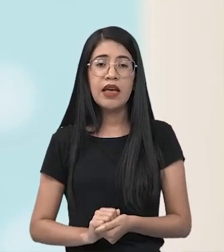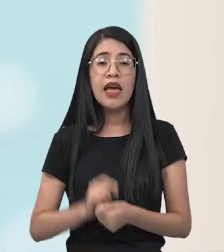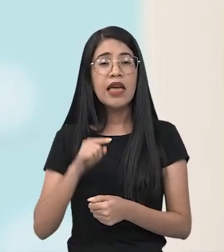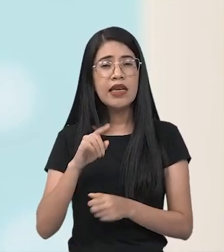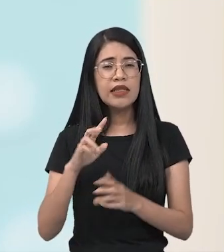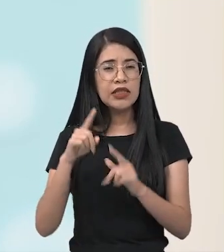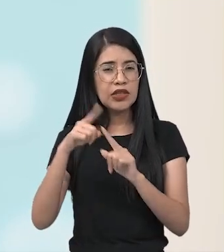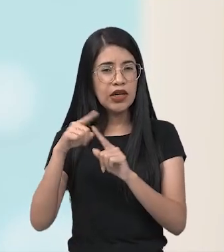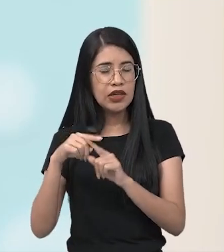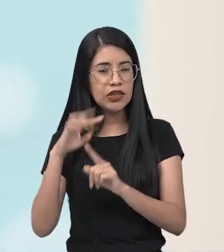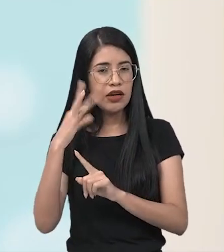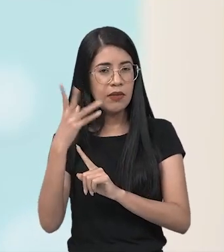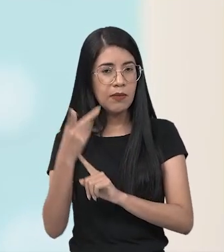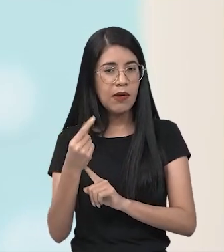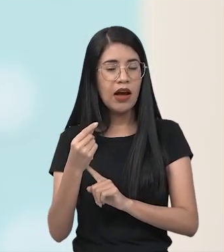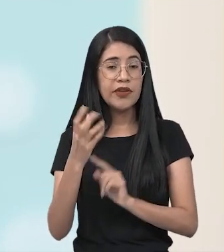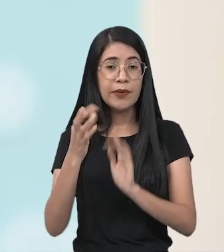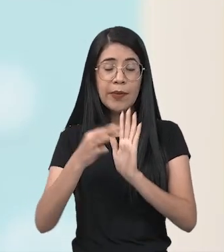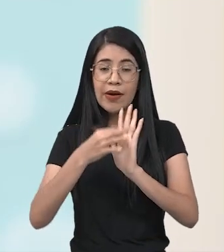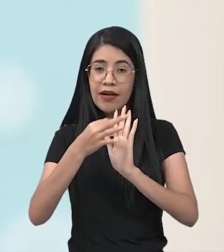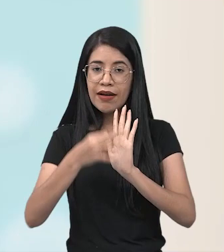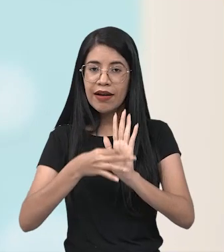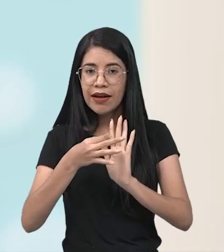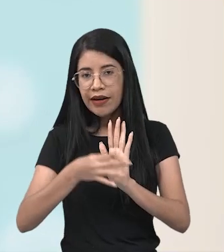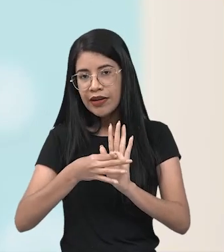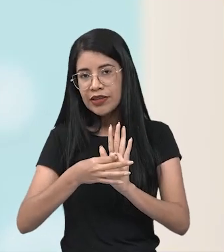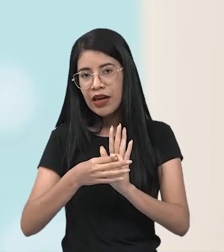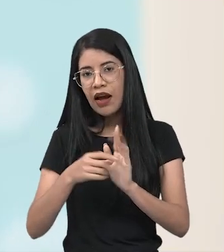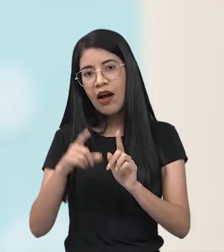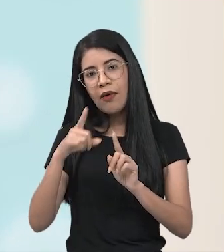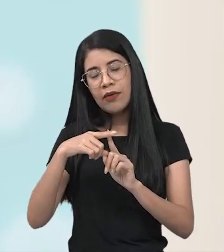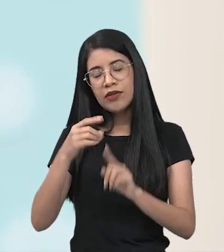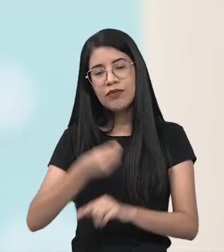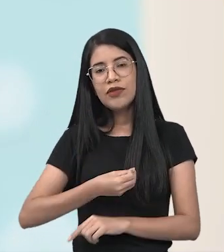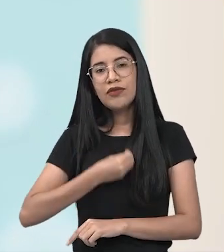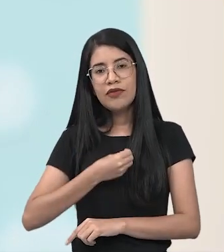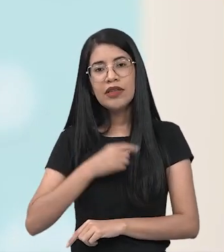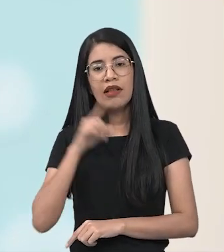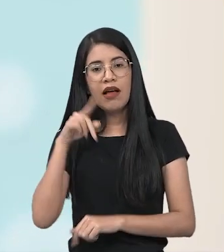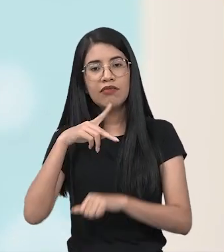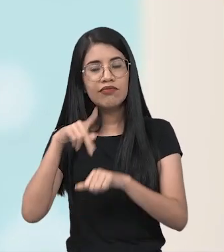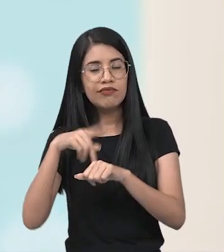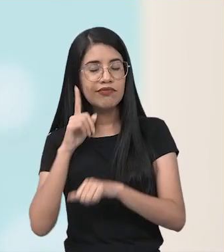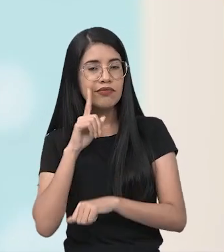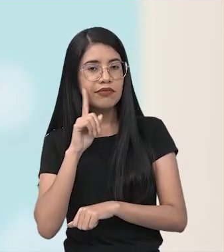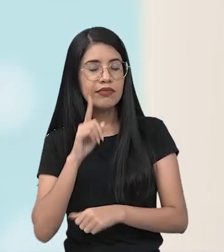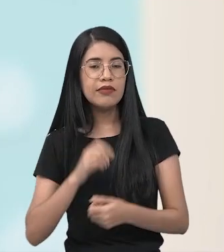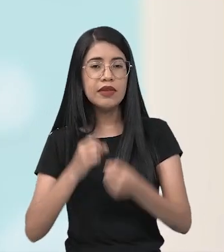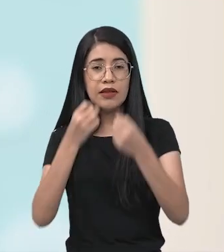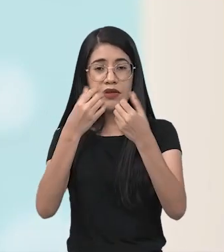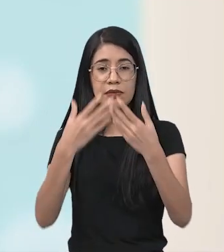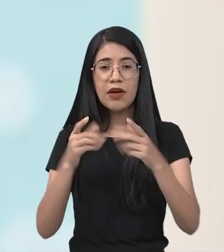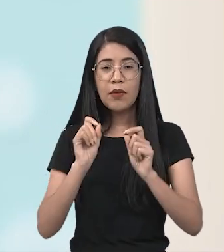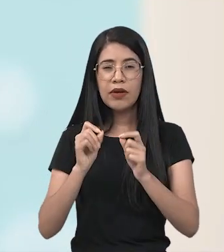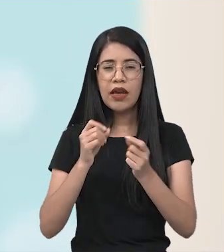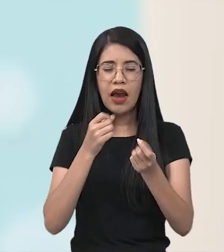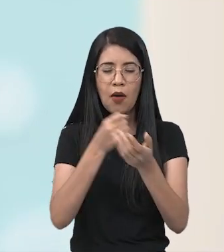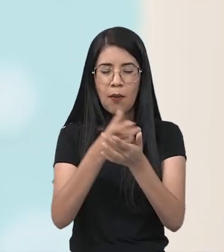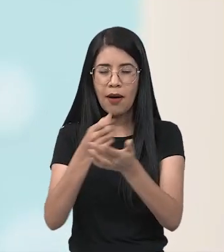aí, né, uma crítica a esse modo de vida norte-americano. Como eu falei ainda há pouco, esse